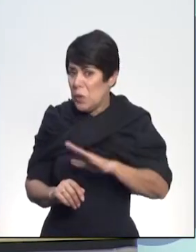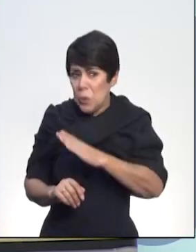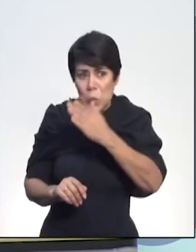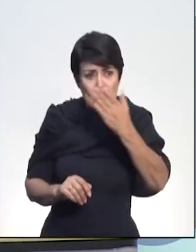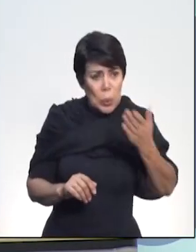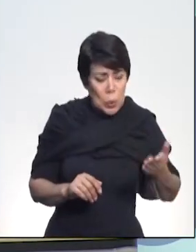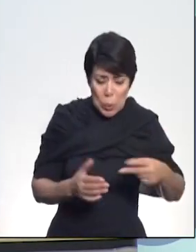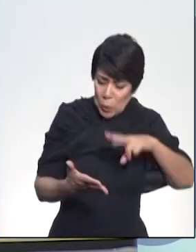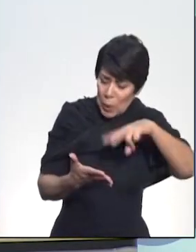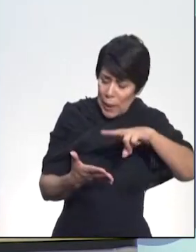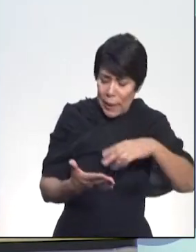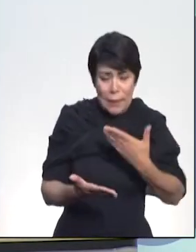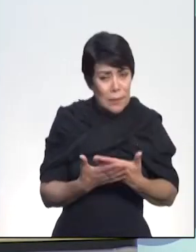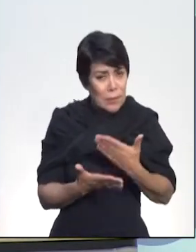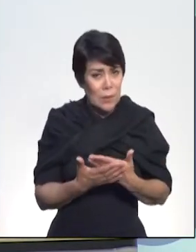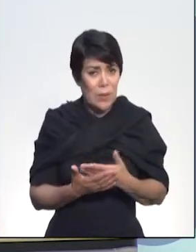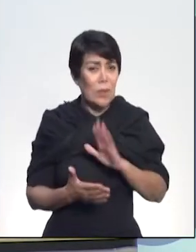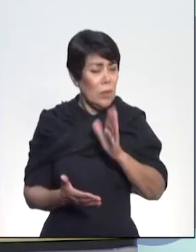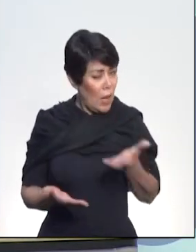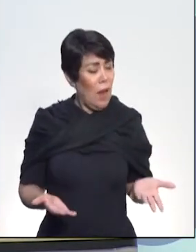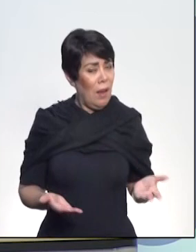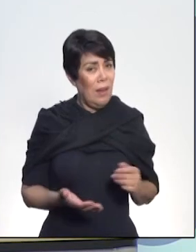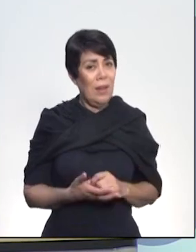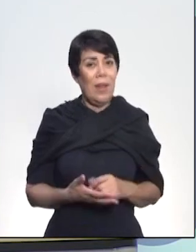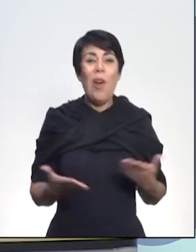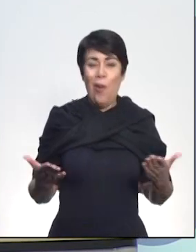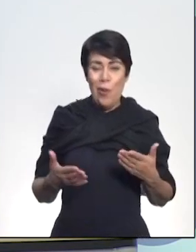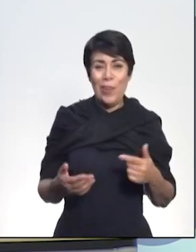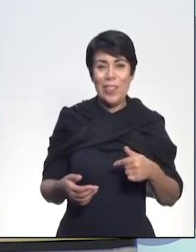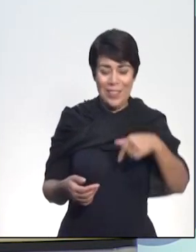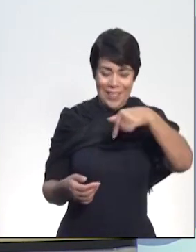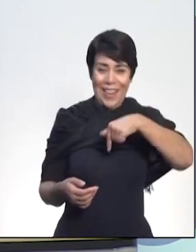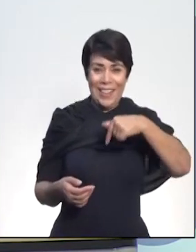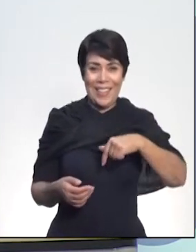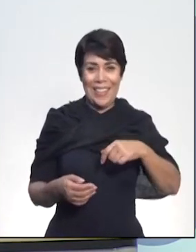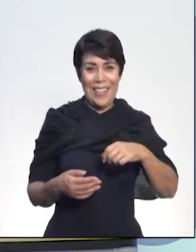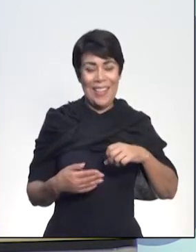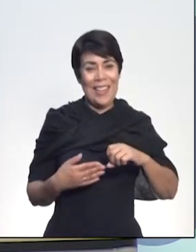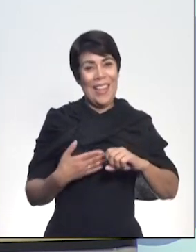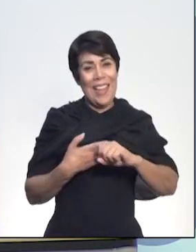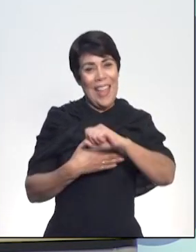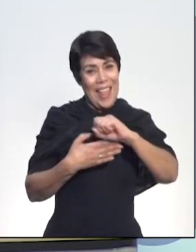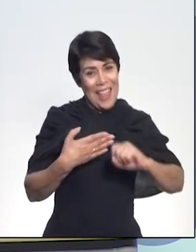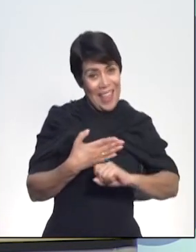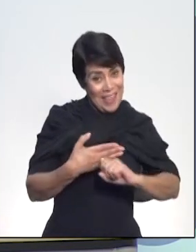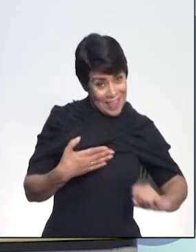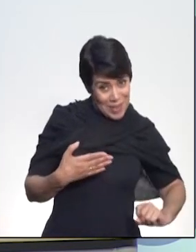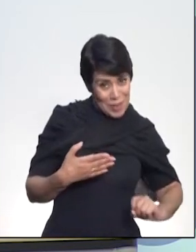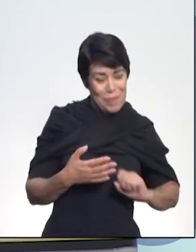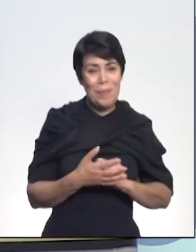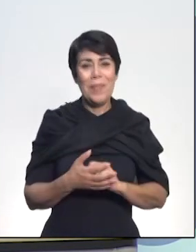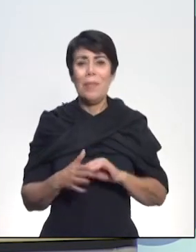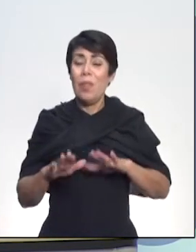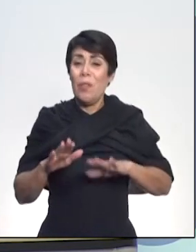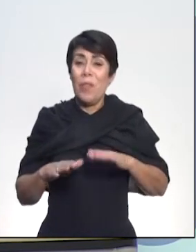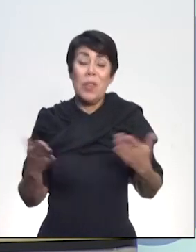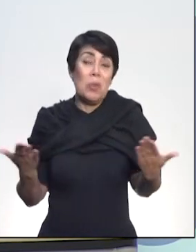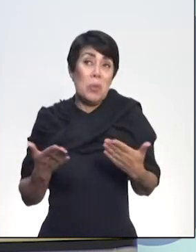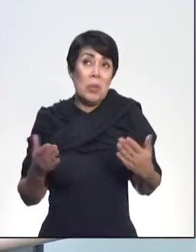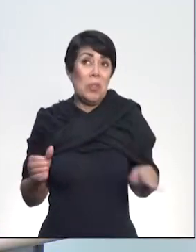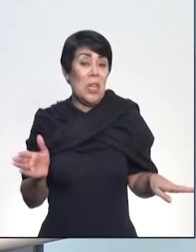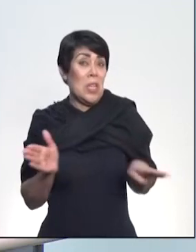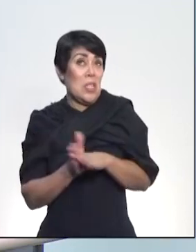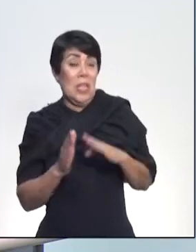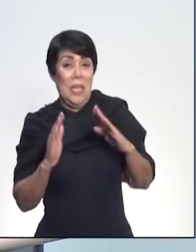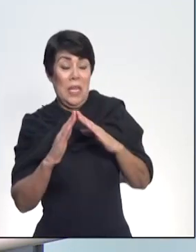né, lendo. Então, hoje, por exemplo, que eu estou aqui o dia inteiro no centro de mídias, eu provavelmente vou chegar na minha casa, vou